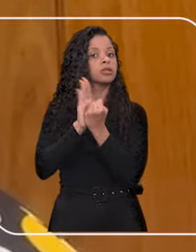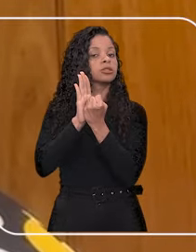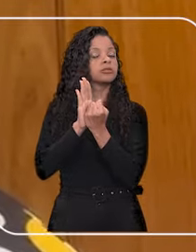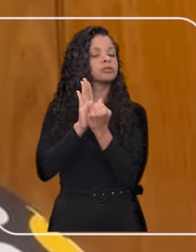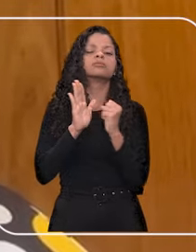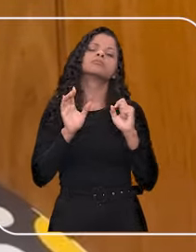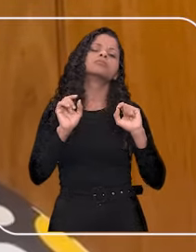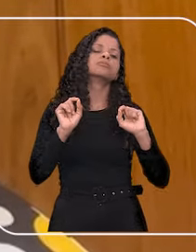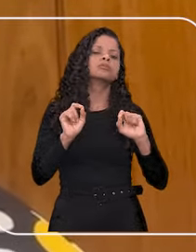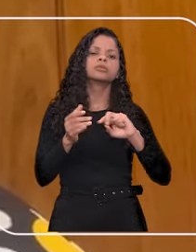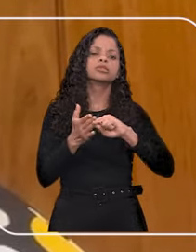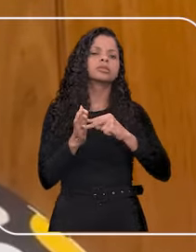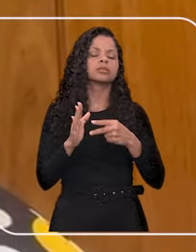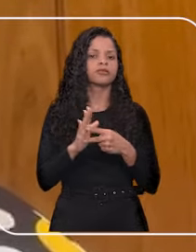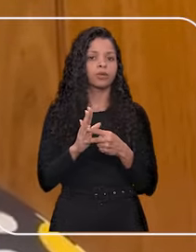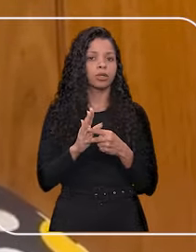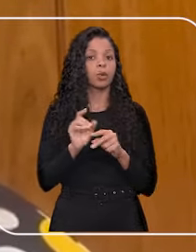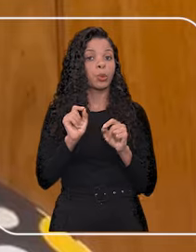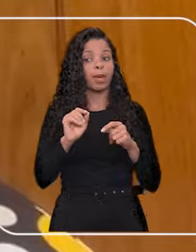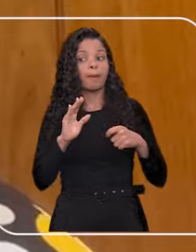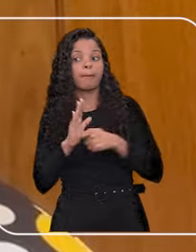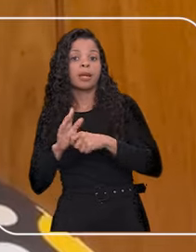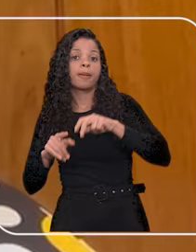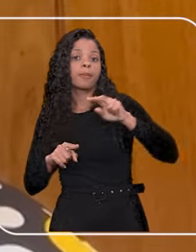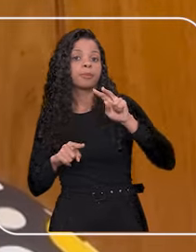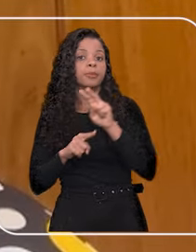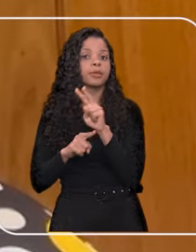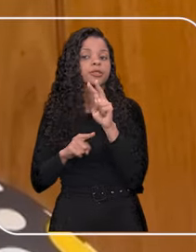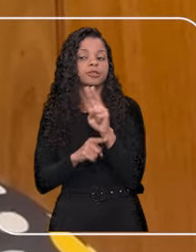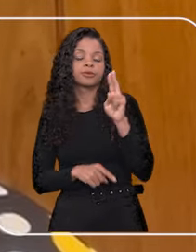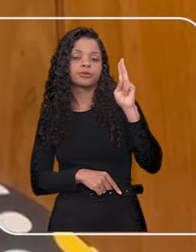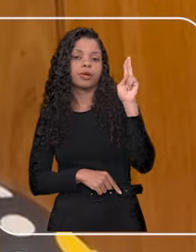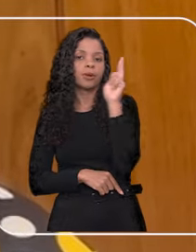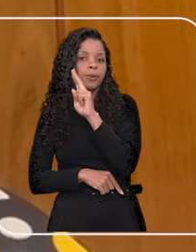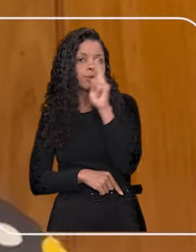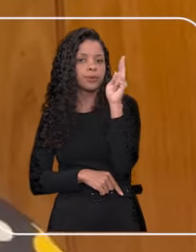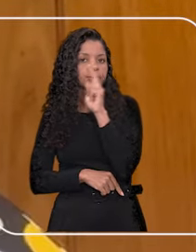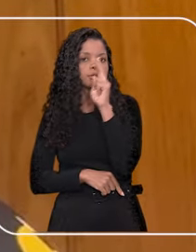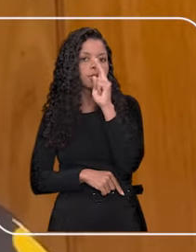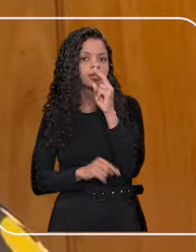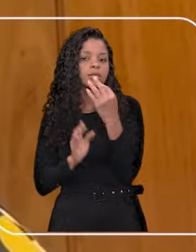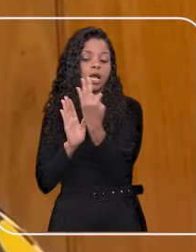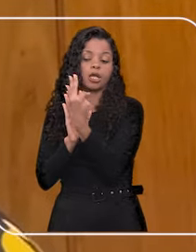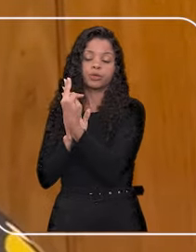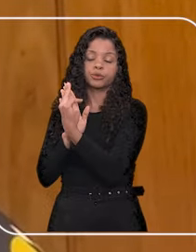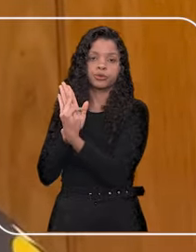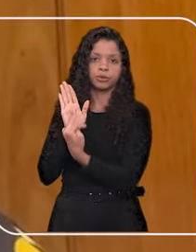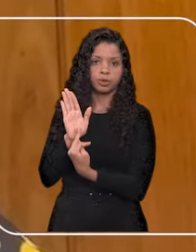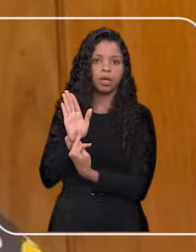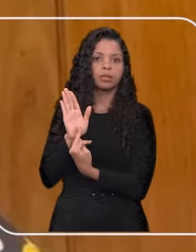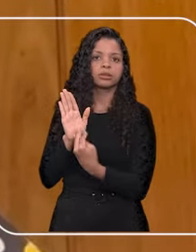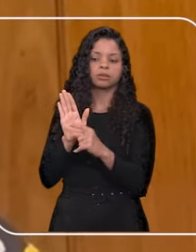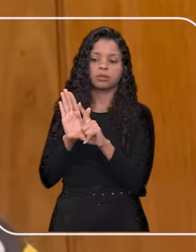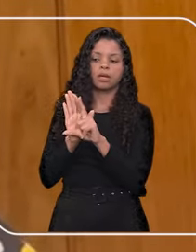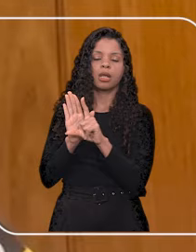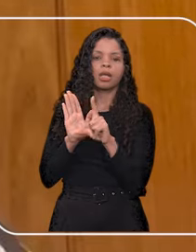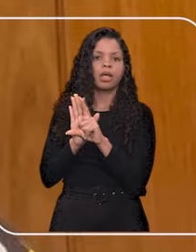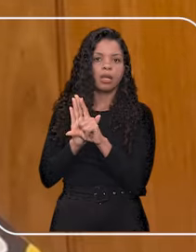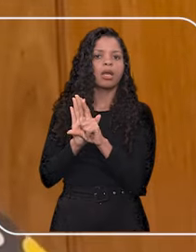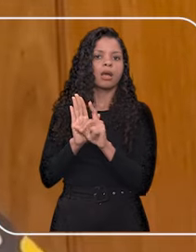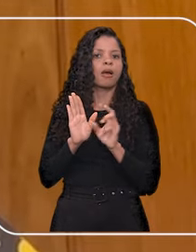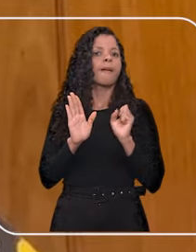significa que aquelas medidas protetivas de urgência descritas no texto legal elas não se